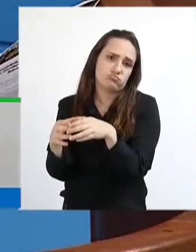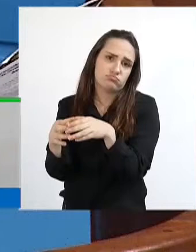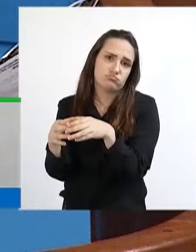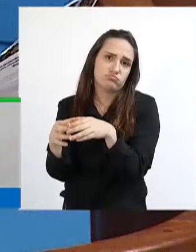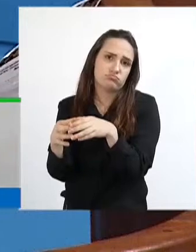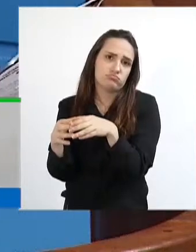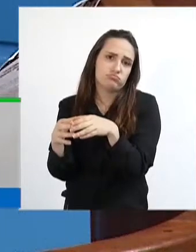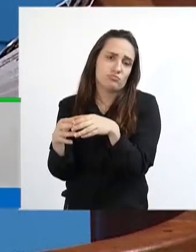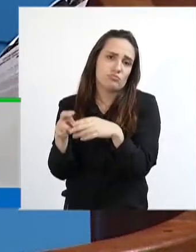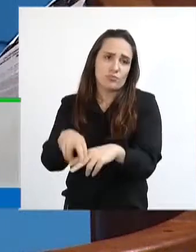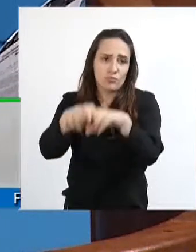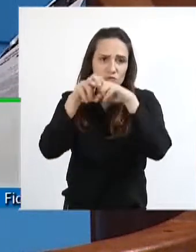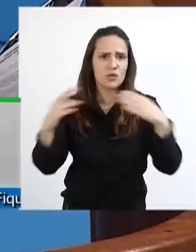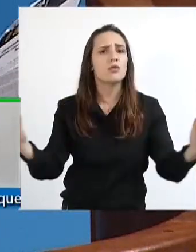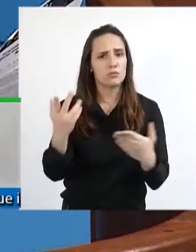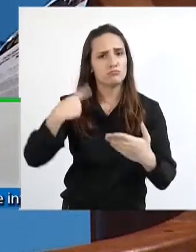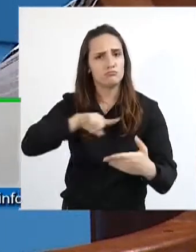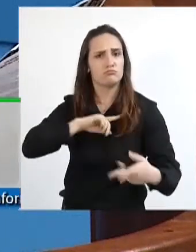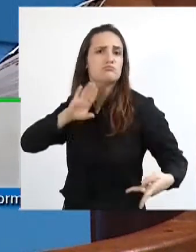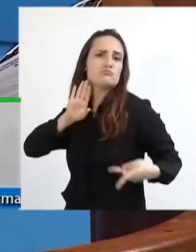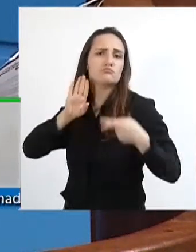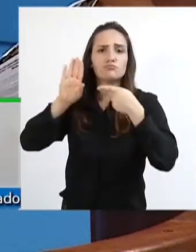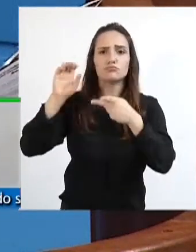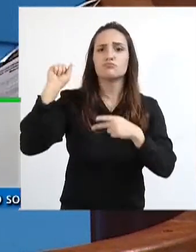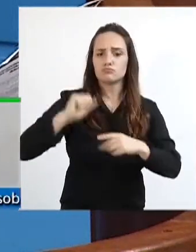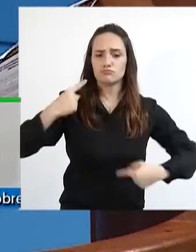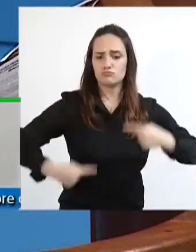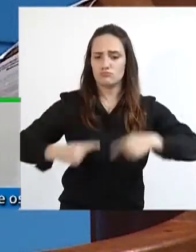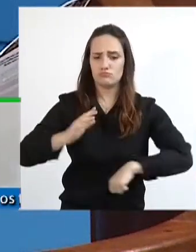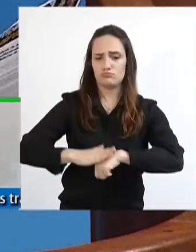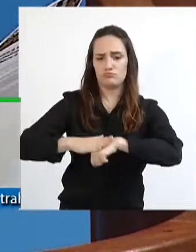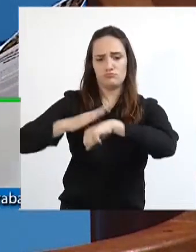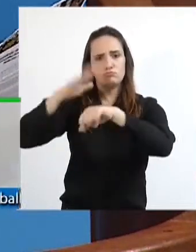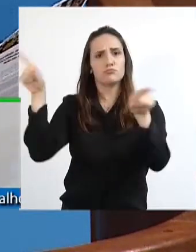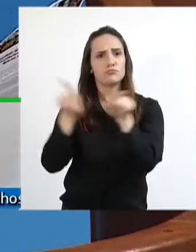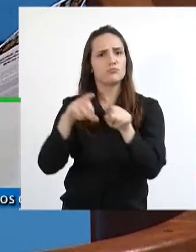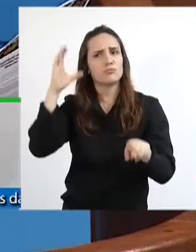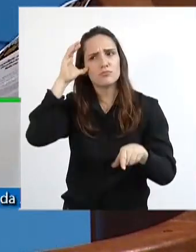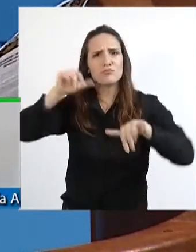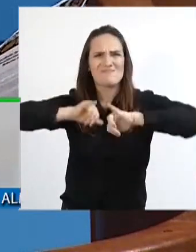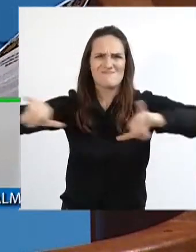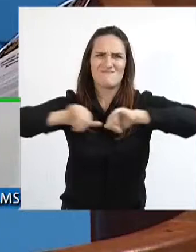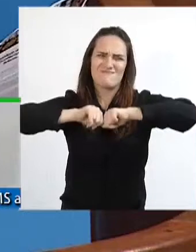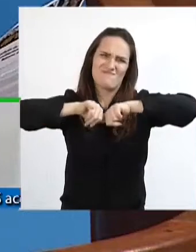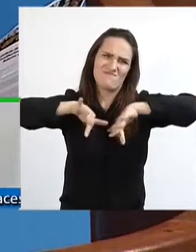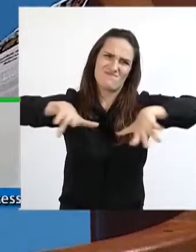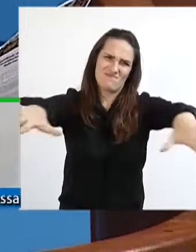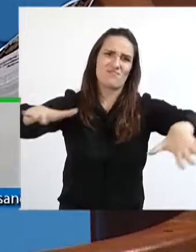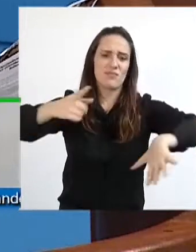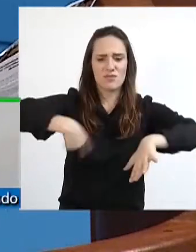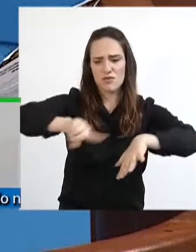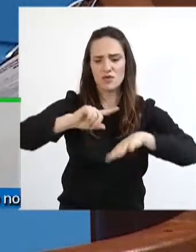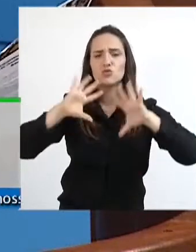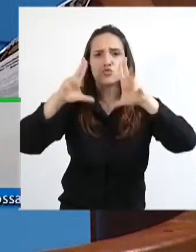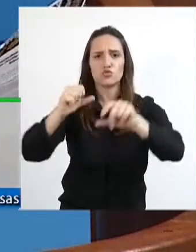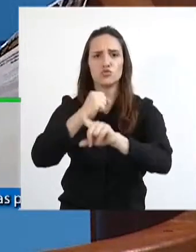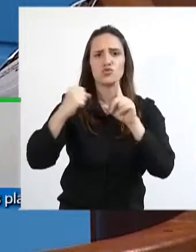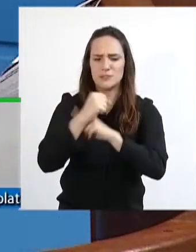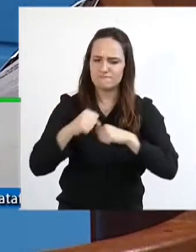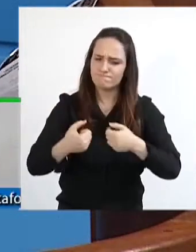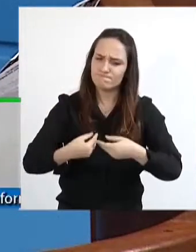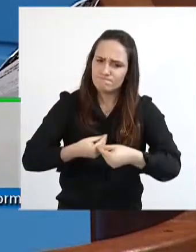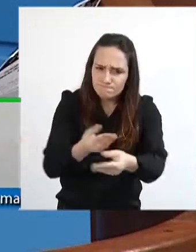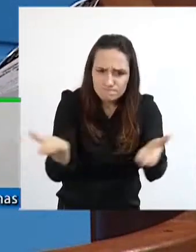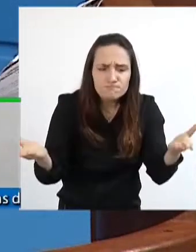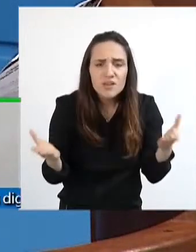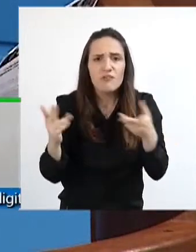rentistas. Assumimos o compromisso de ampliar o debate e a conscientização das bases de nossa sociedade sobre os